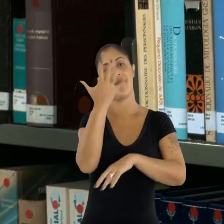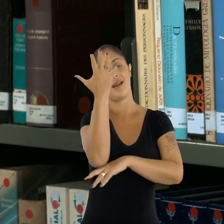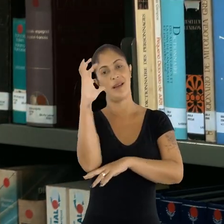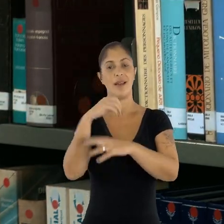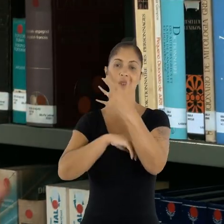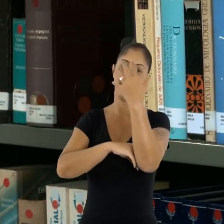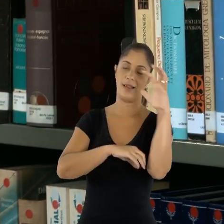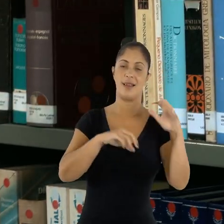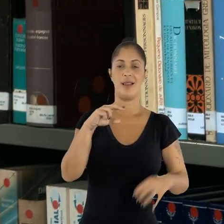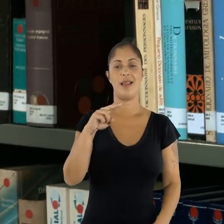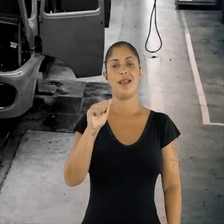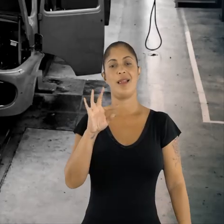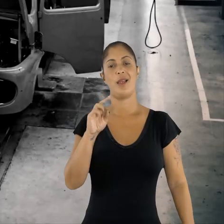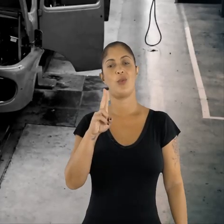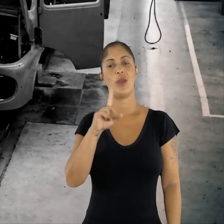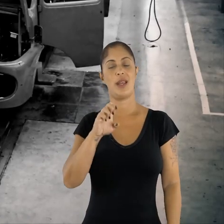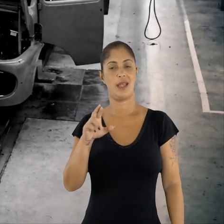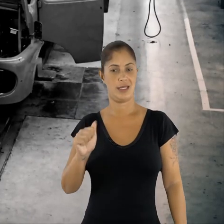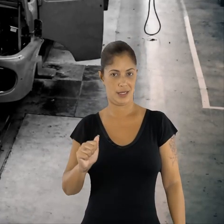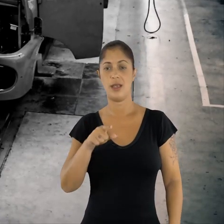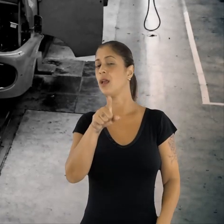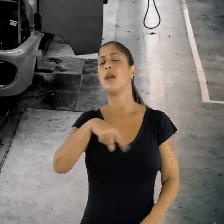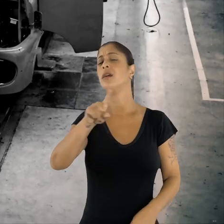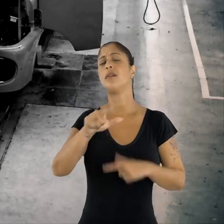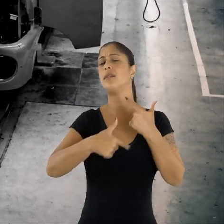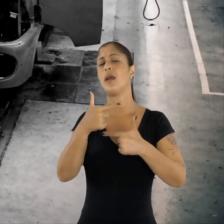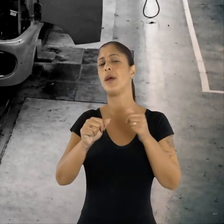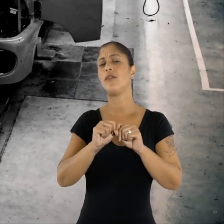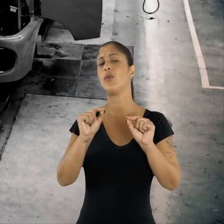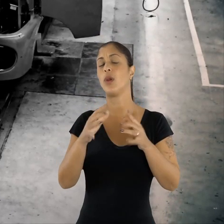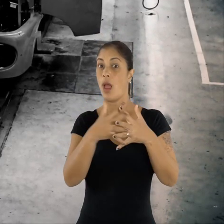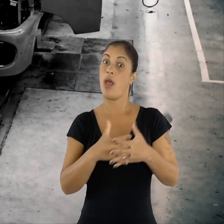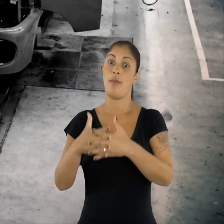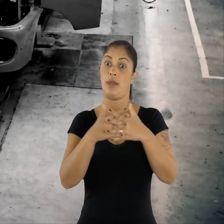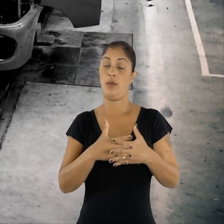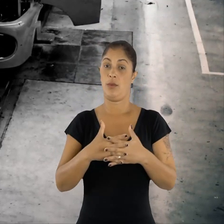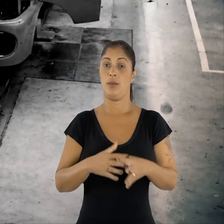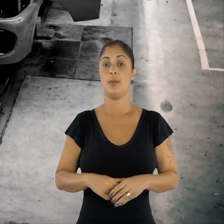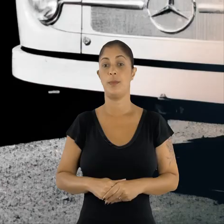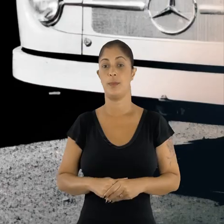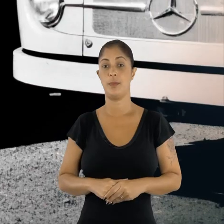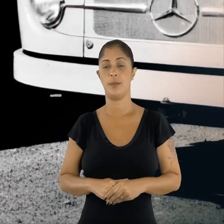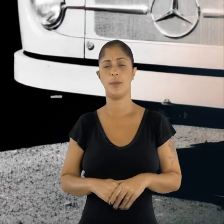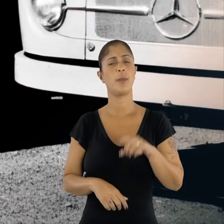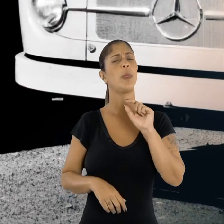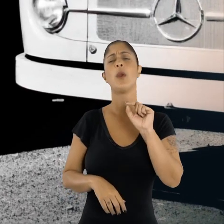chama-se natureza. E o que o trabalho de vocês fez? Fizemos os